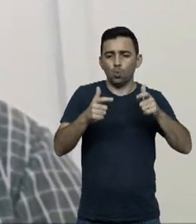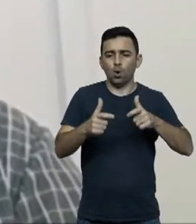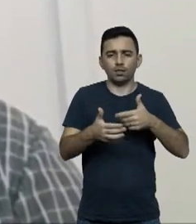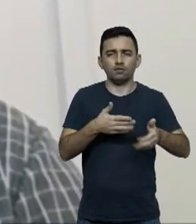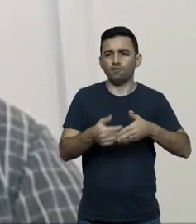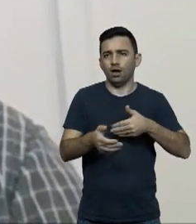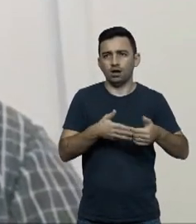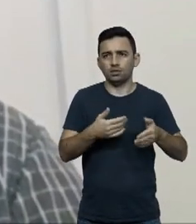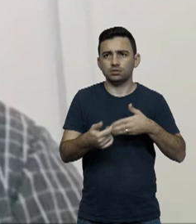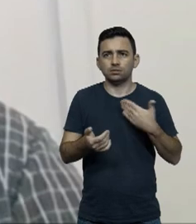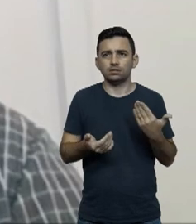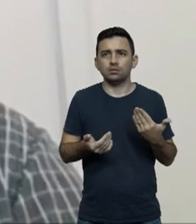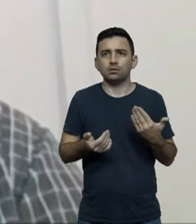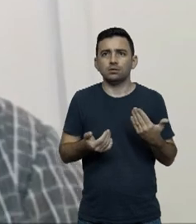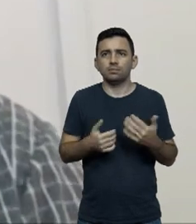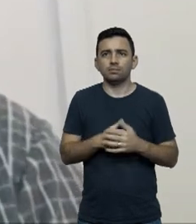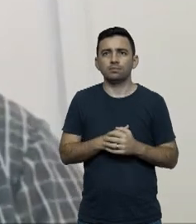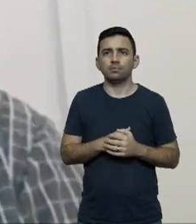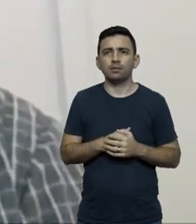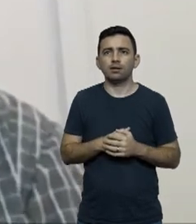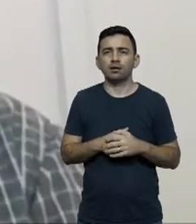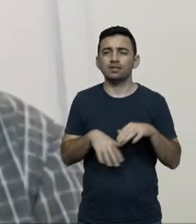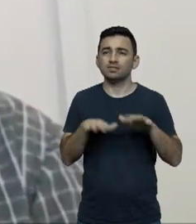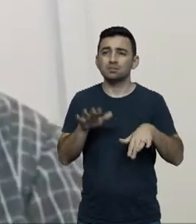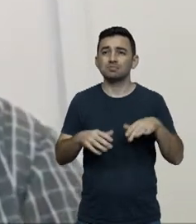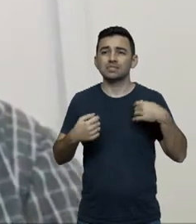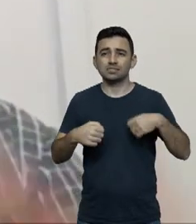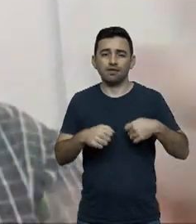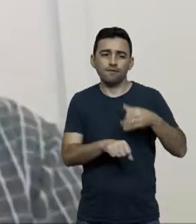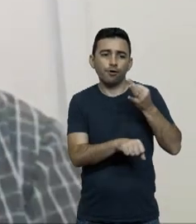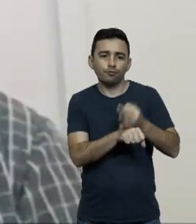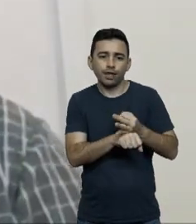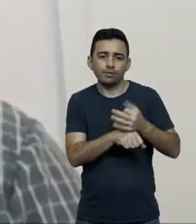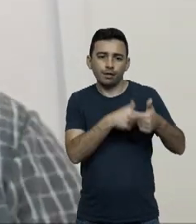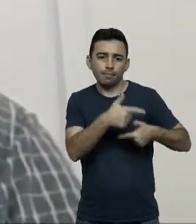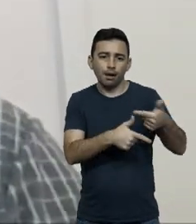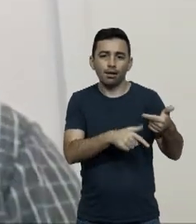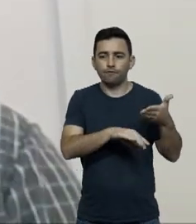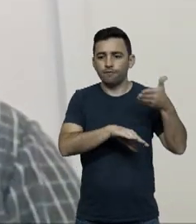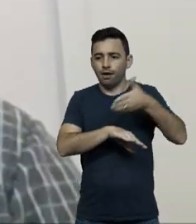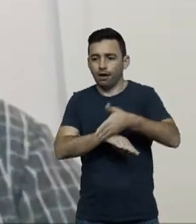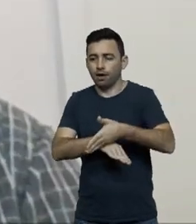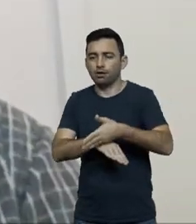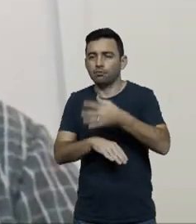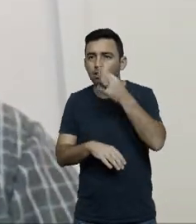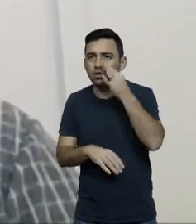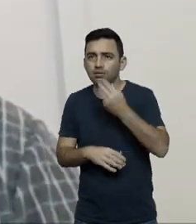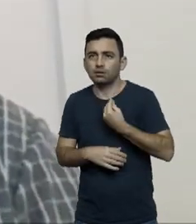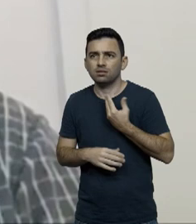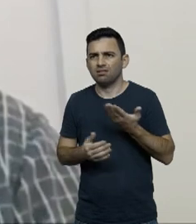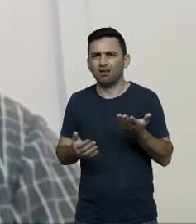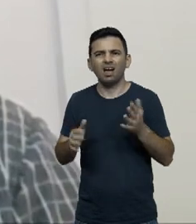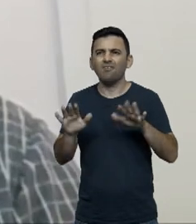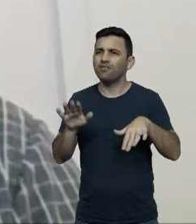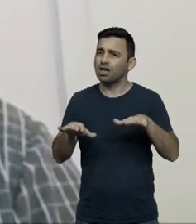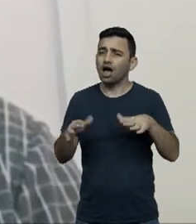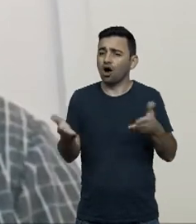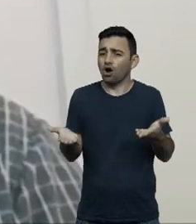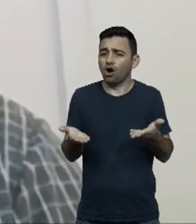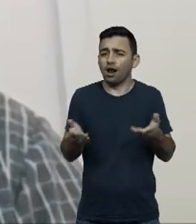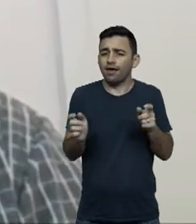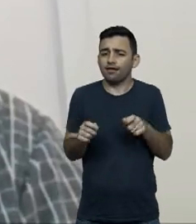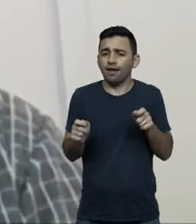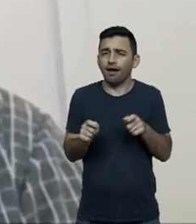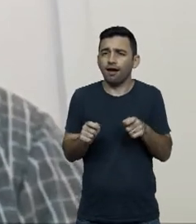vezes ele precisar pintar precisavam faltam-lhe de trabalho para estar presente na chamada Judite consegue fazer essa